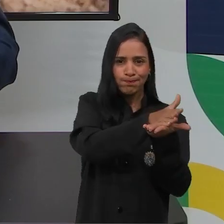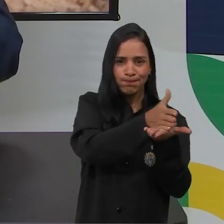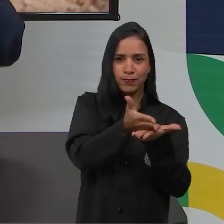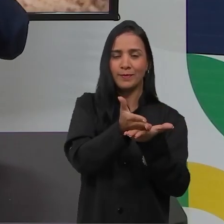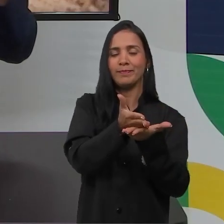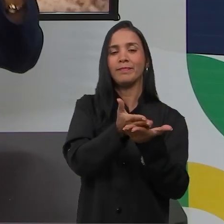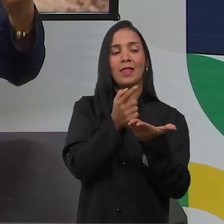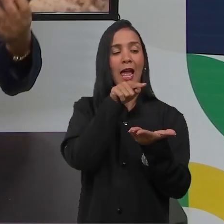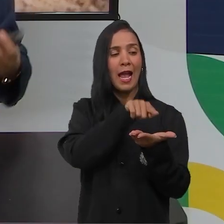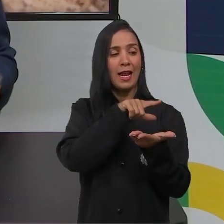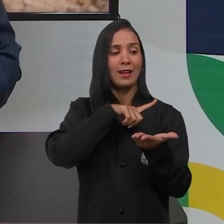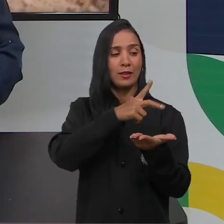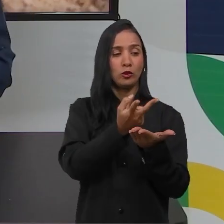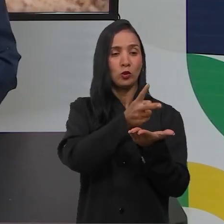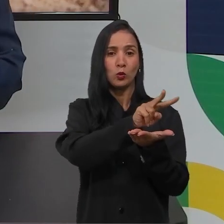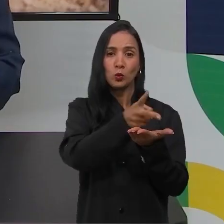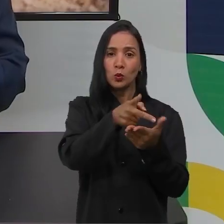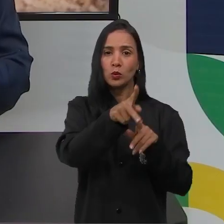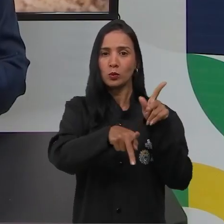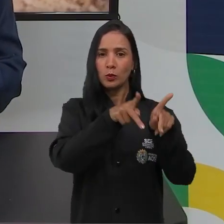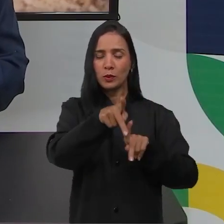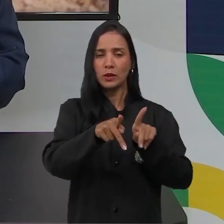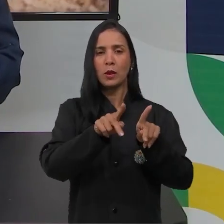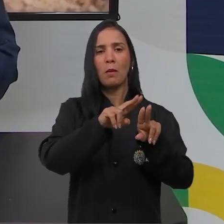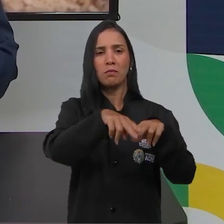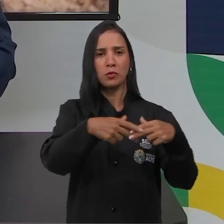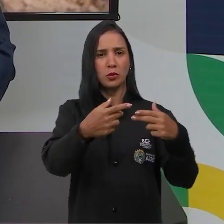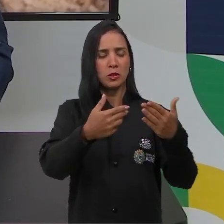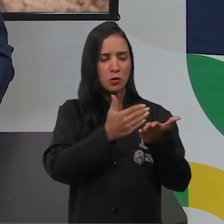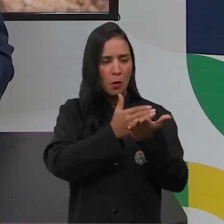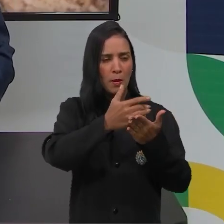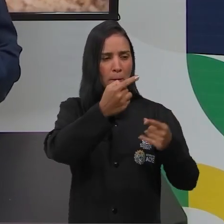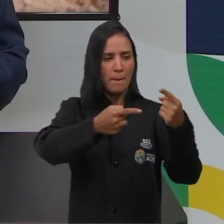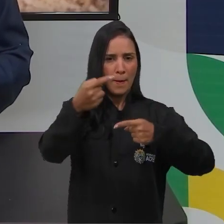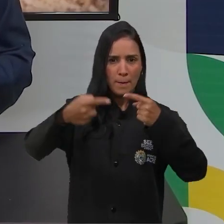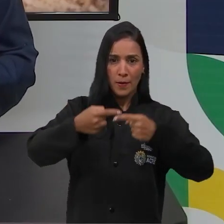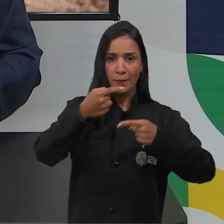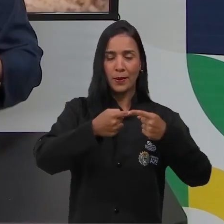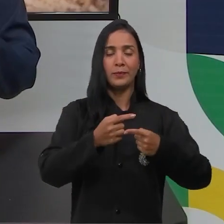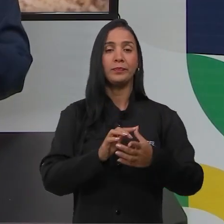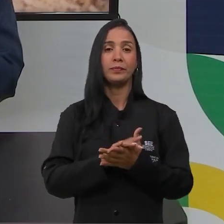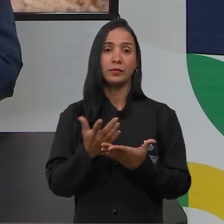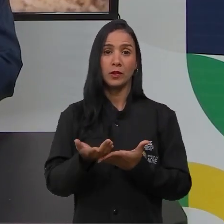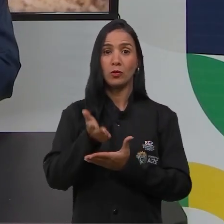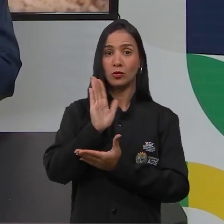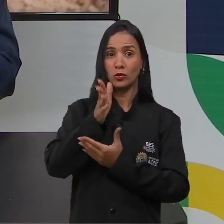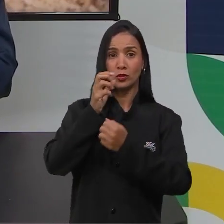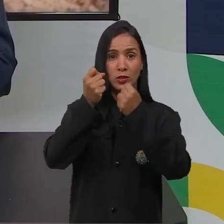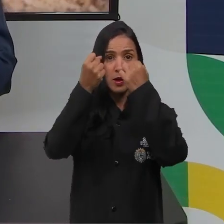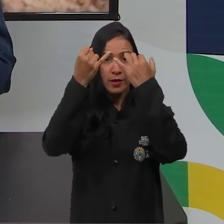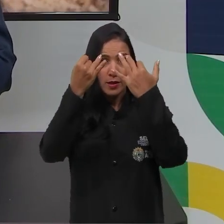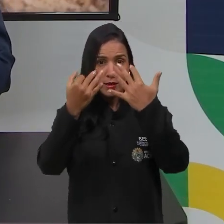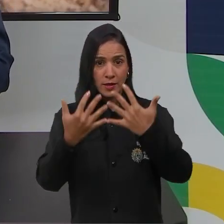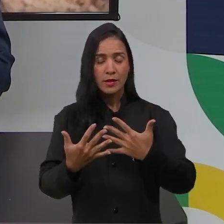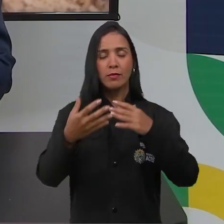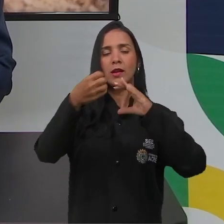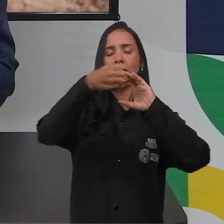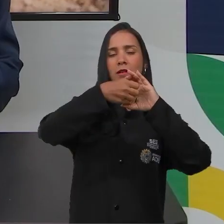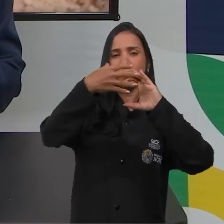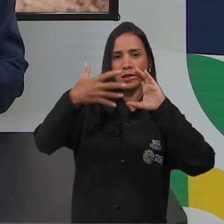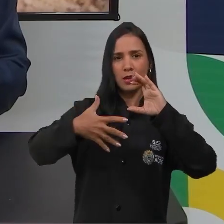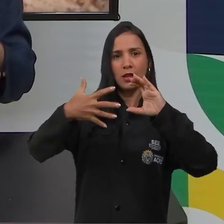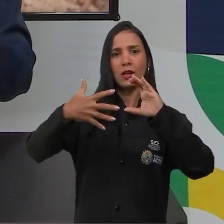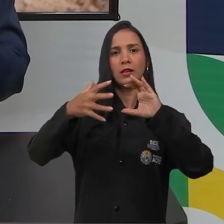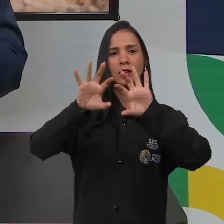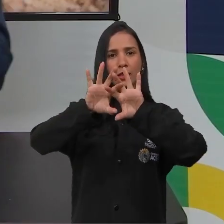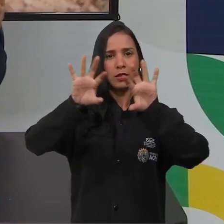a gente viu o continente africano, a gente viu a África como um todo. Depois eu mostrei para vocês o que foi a partilha da